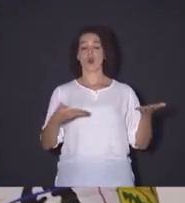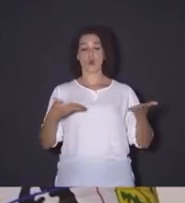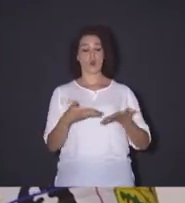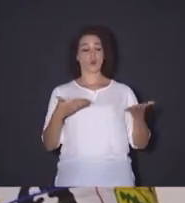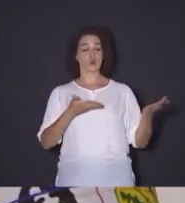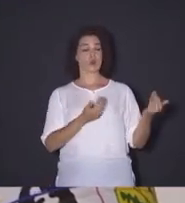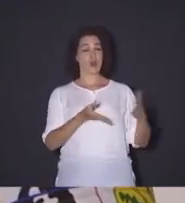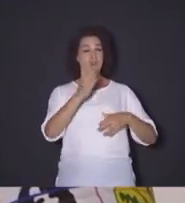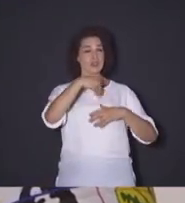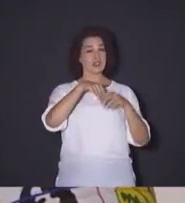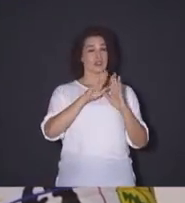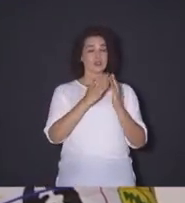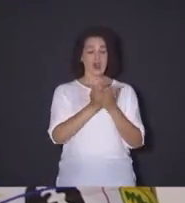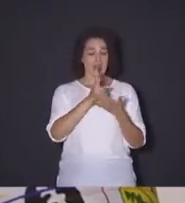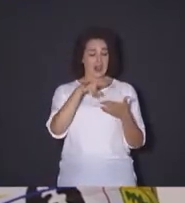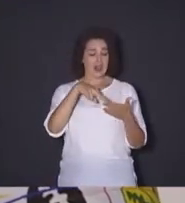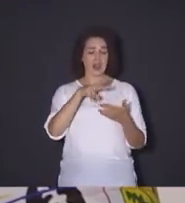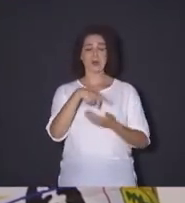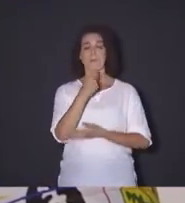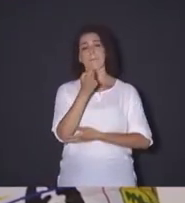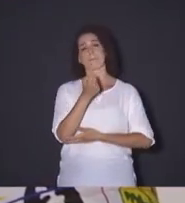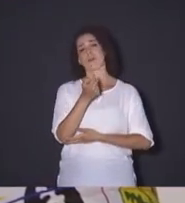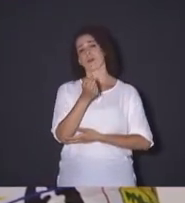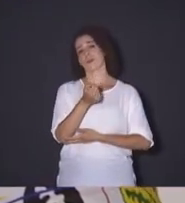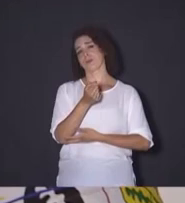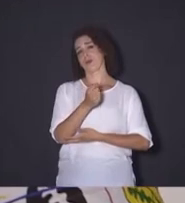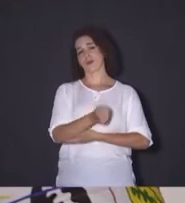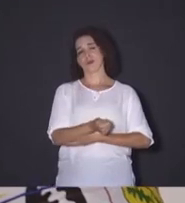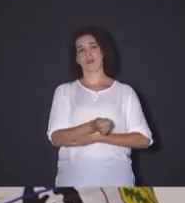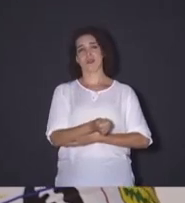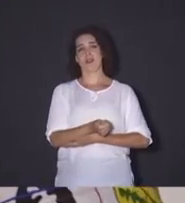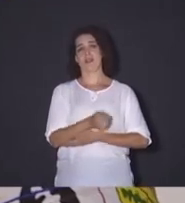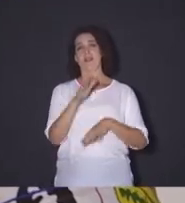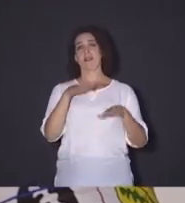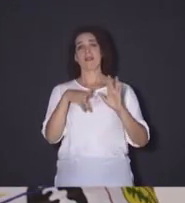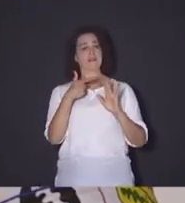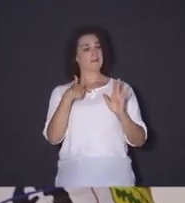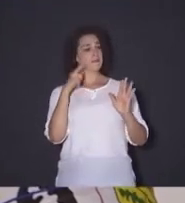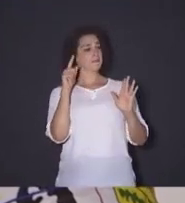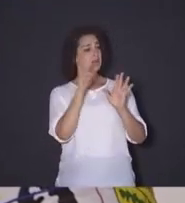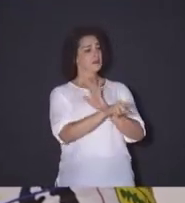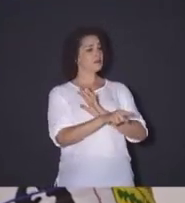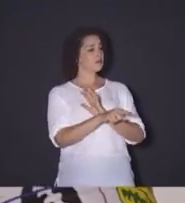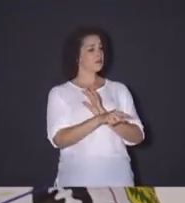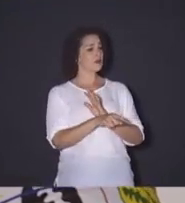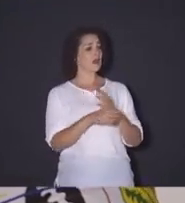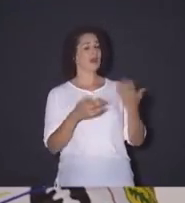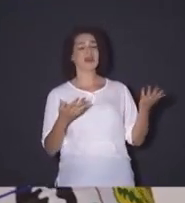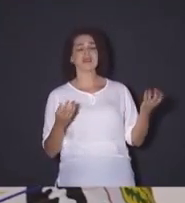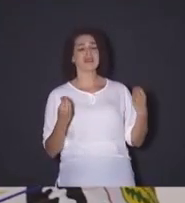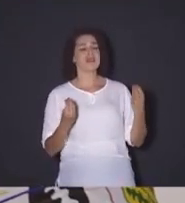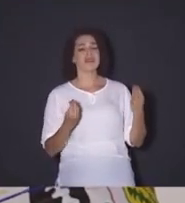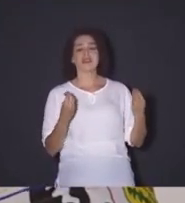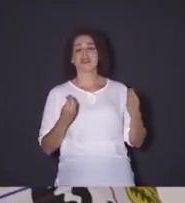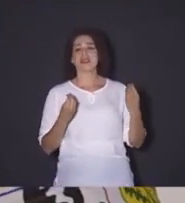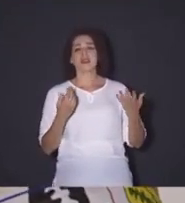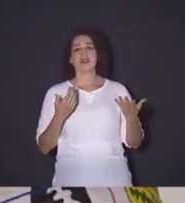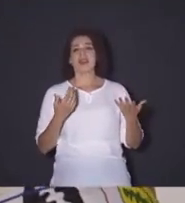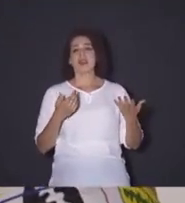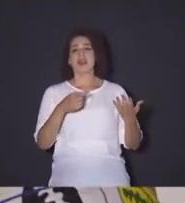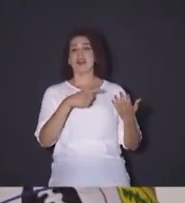muito pouco às vezes eu digo que faço perguntas que gente pelo amor de deus é é há muitos que são